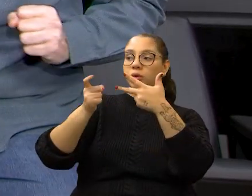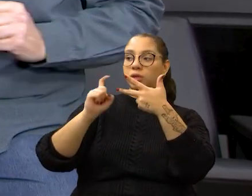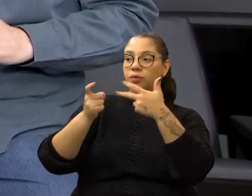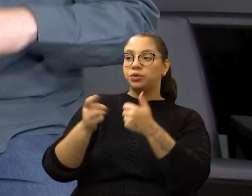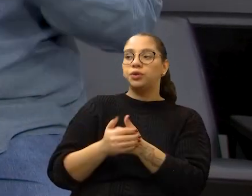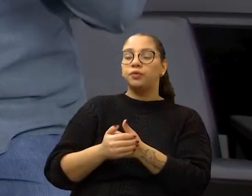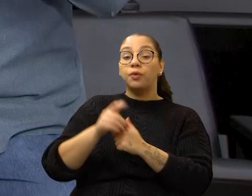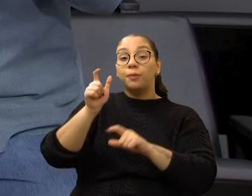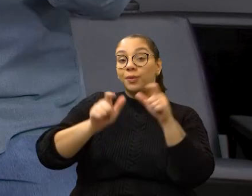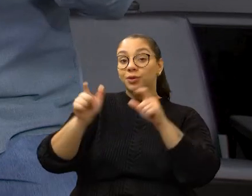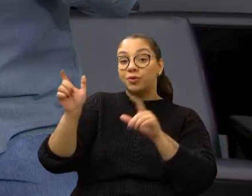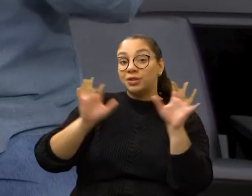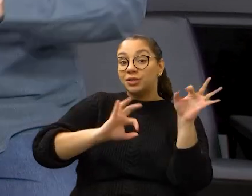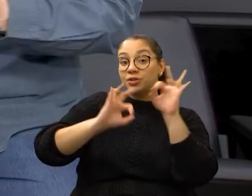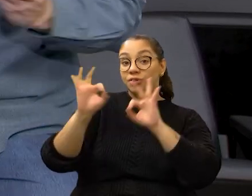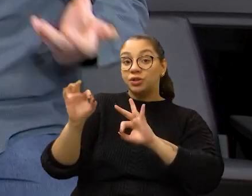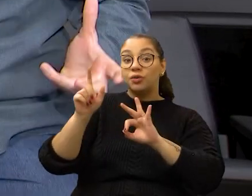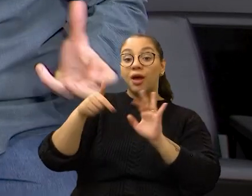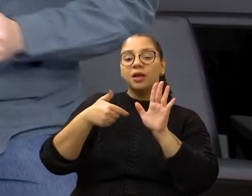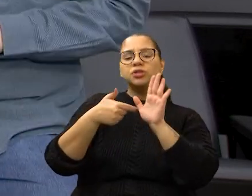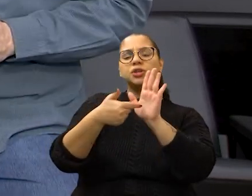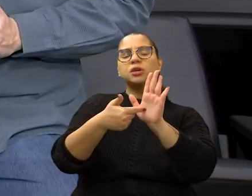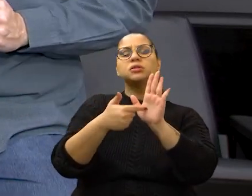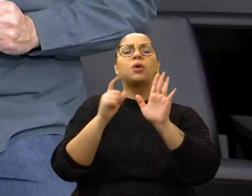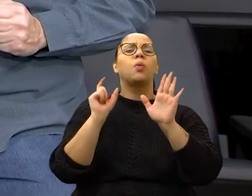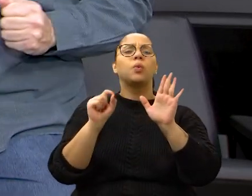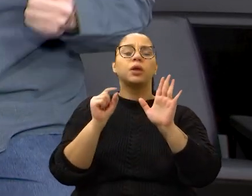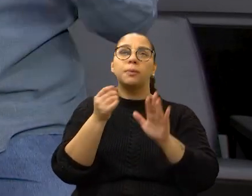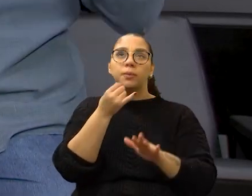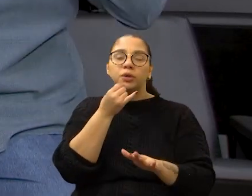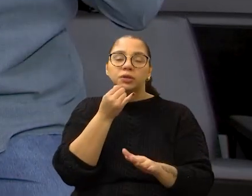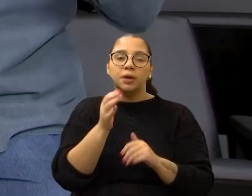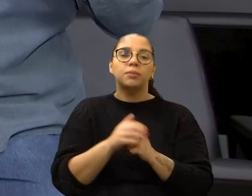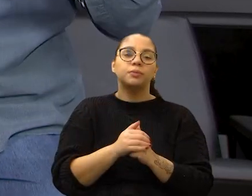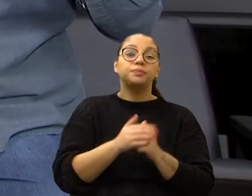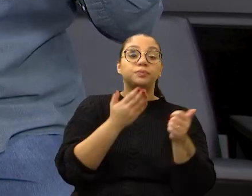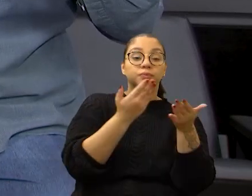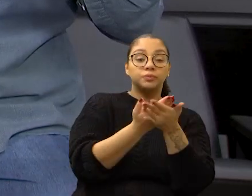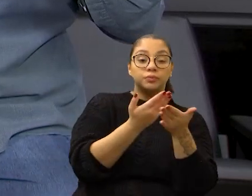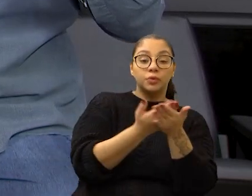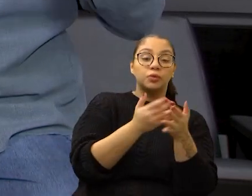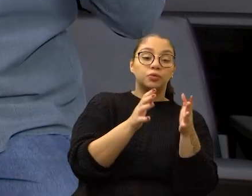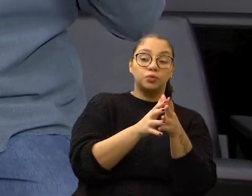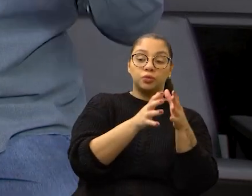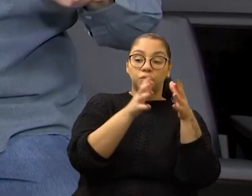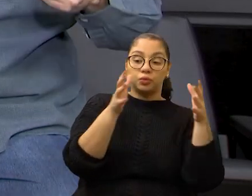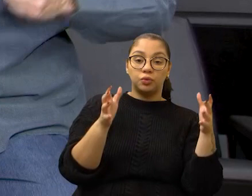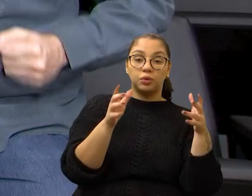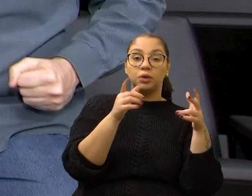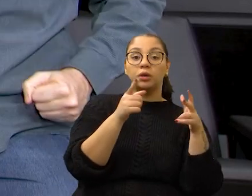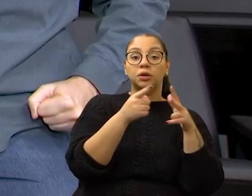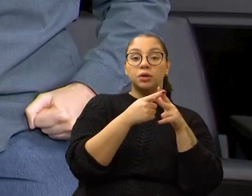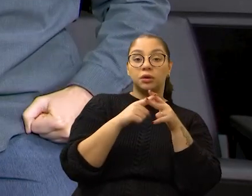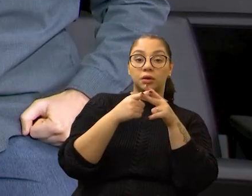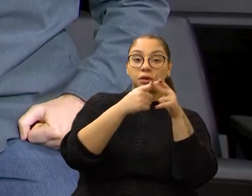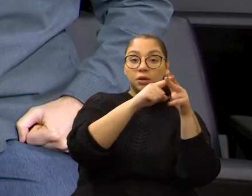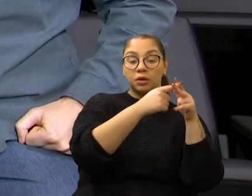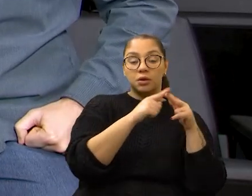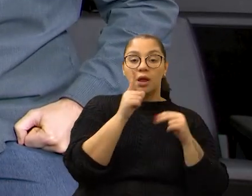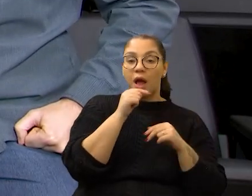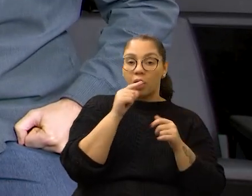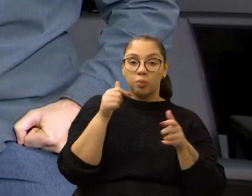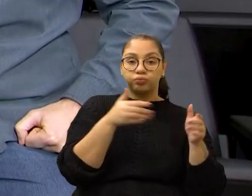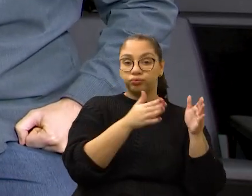ao Executivo. E para quem está nos acompanhando, quando eu falo indicações, por exemplo, estudos para ampliação, correção das galerias de